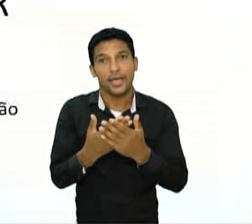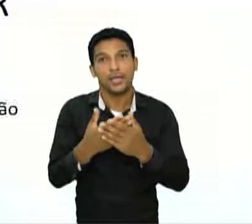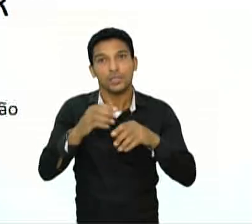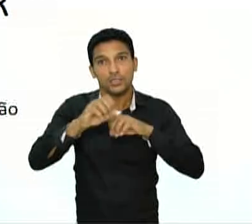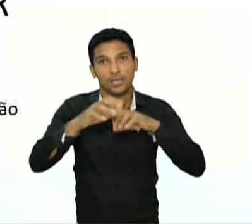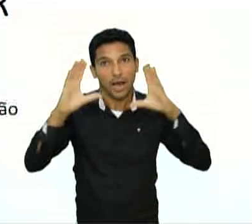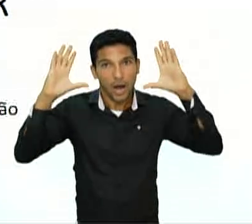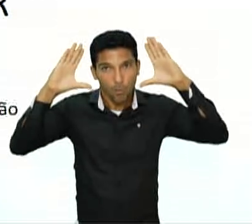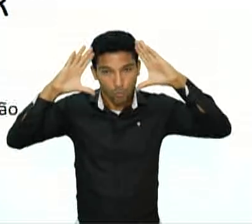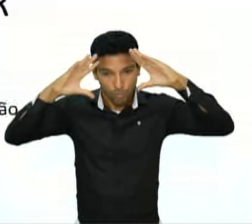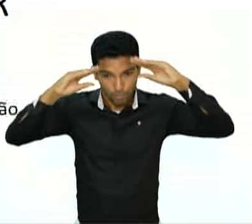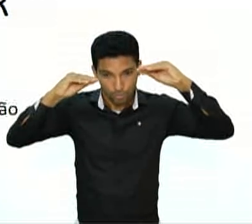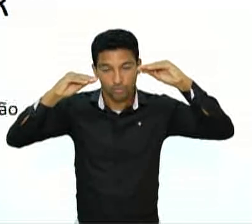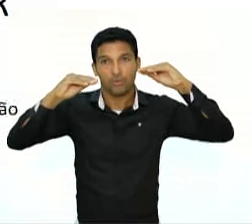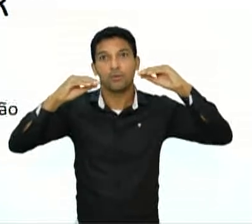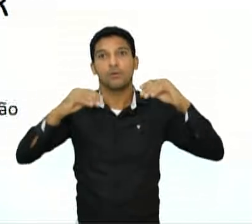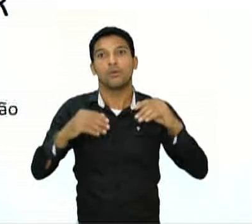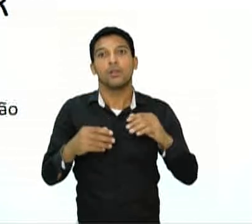autorizava o